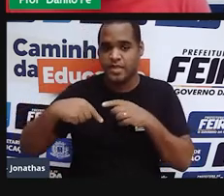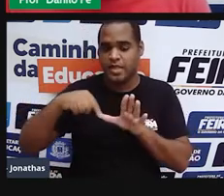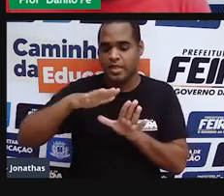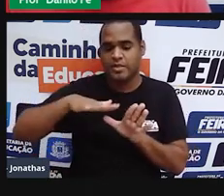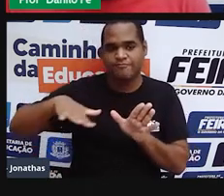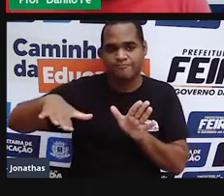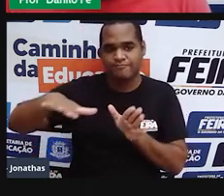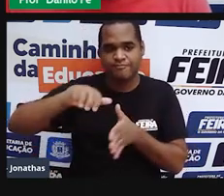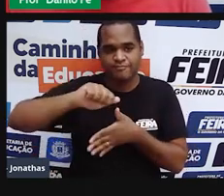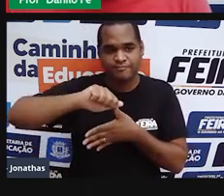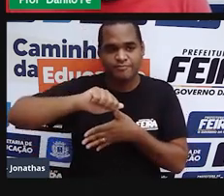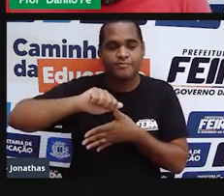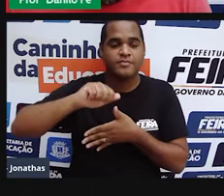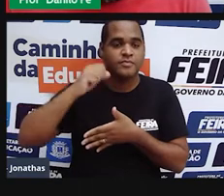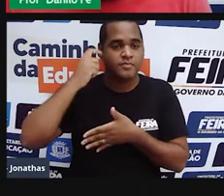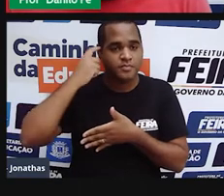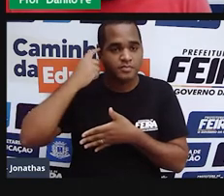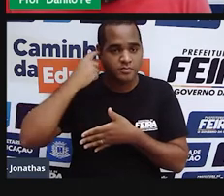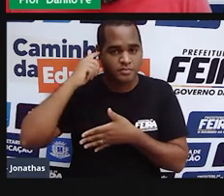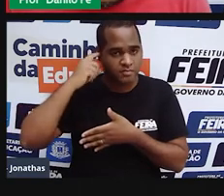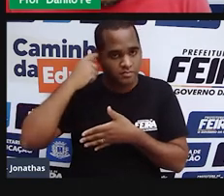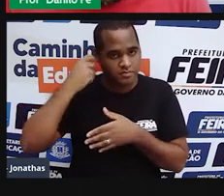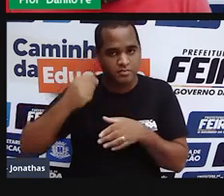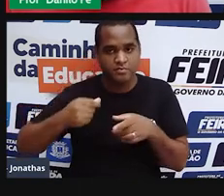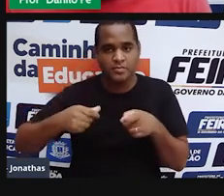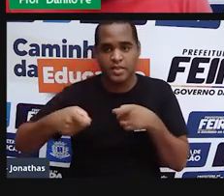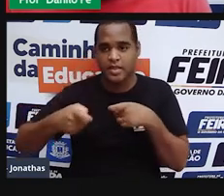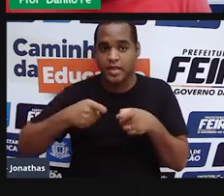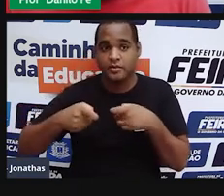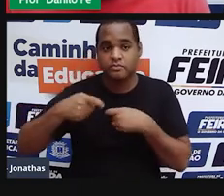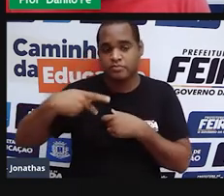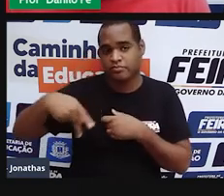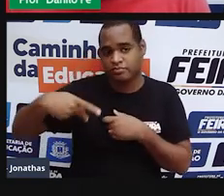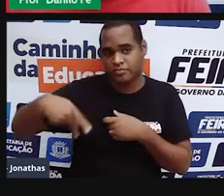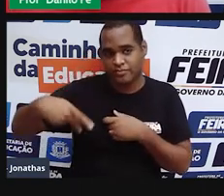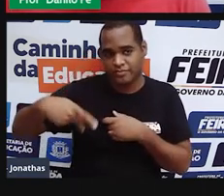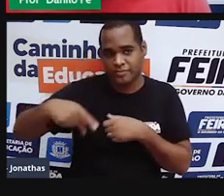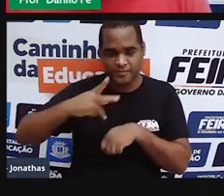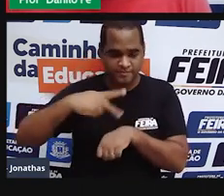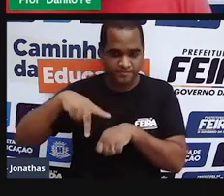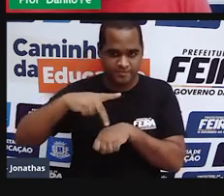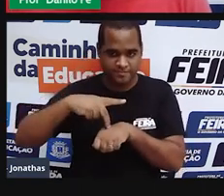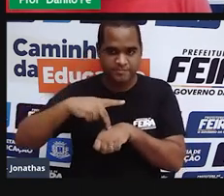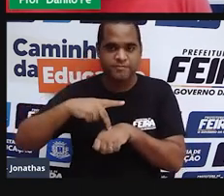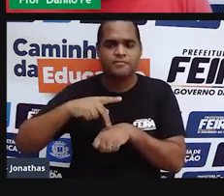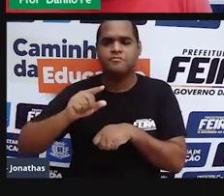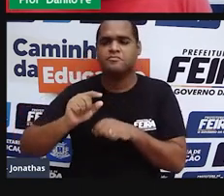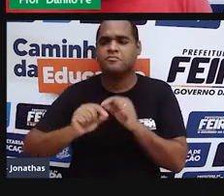a camada guerra Paraguai salão